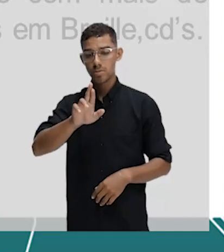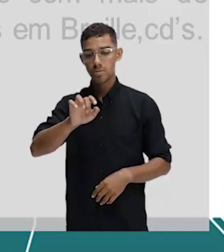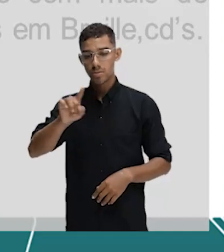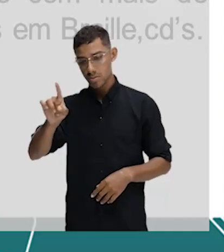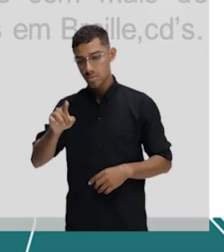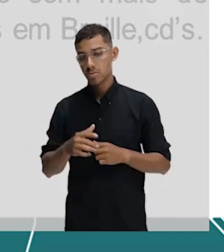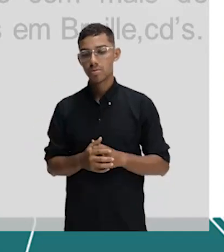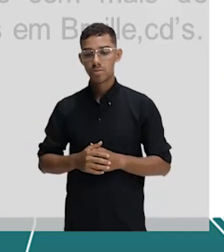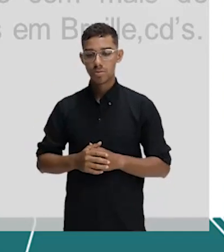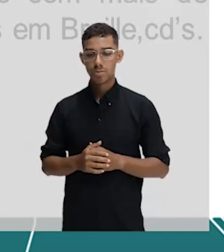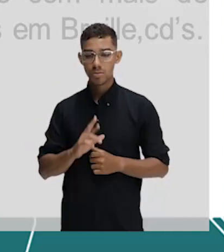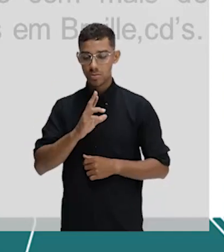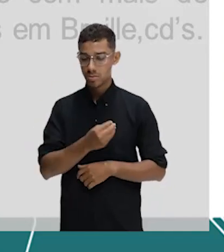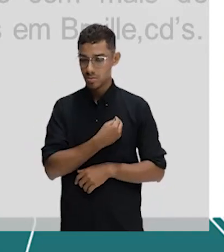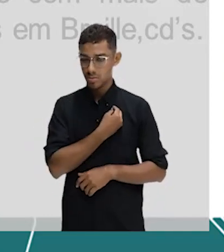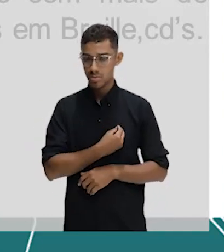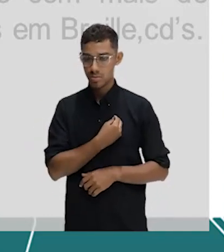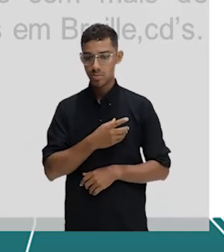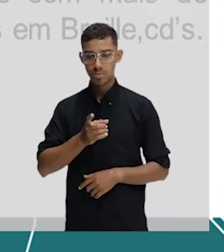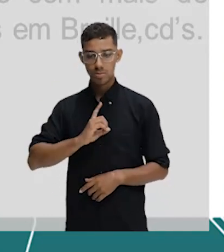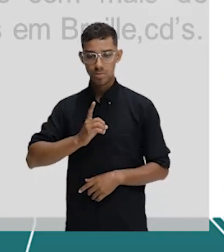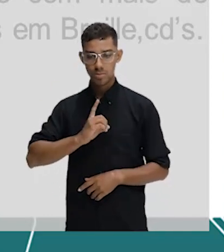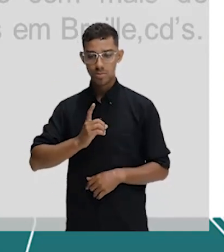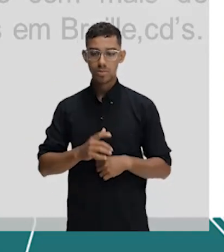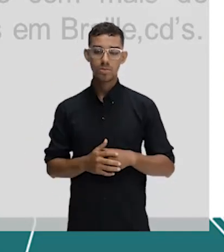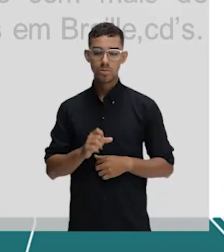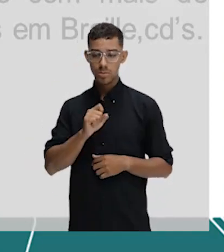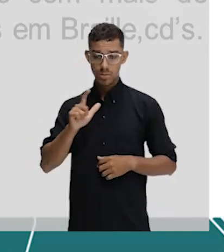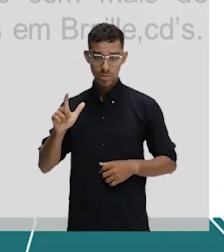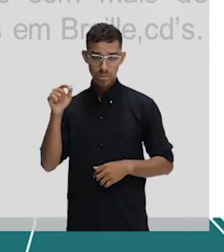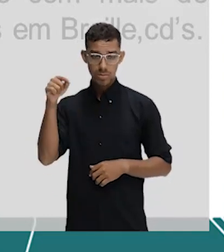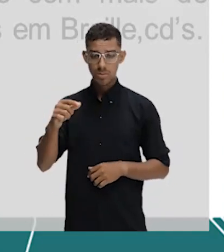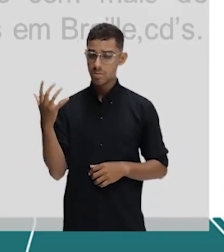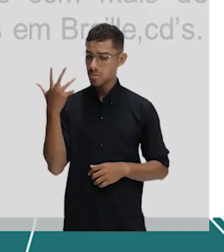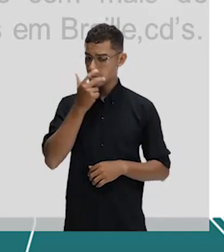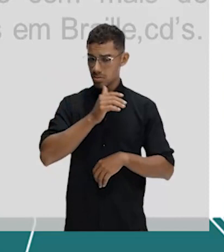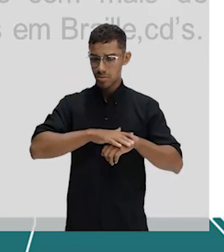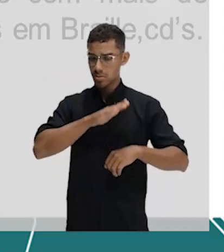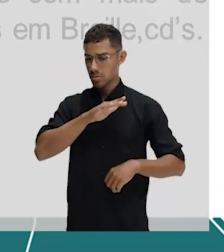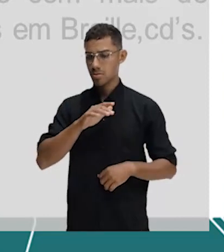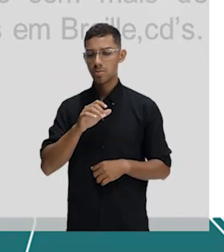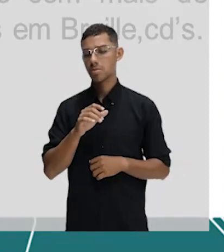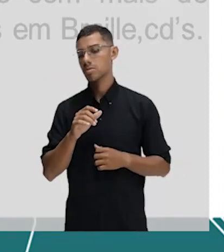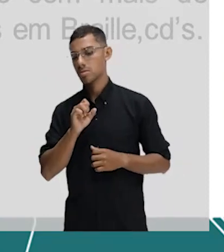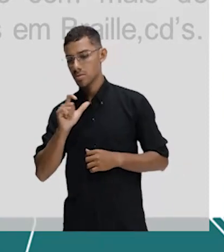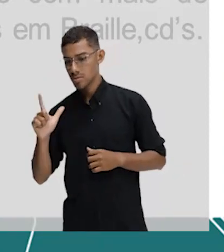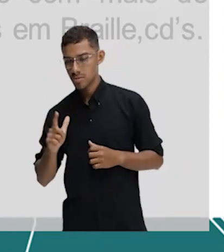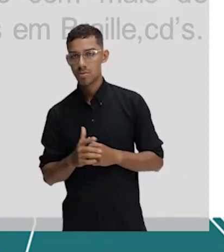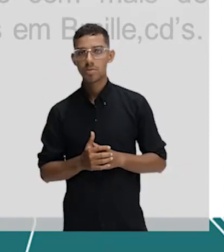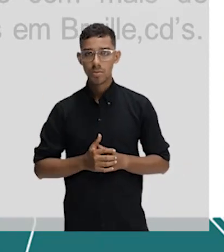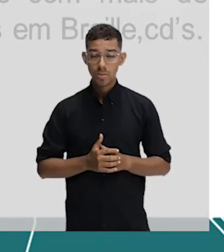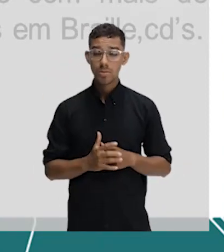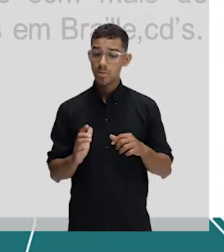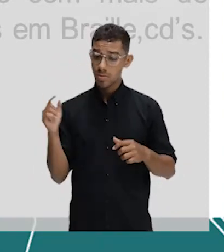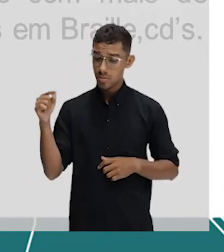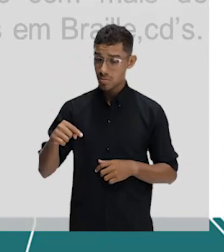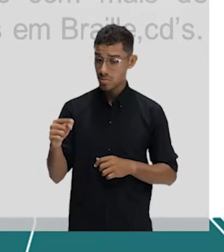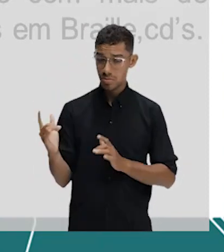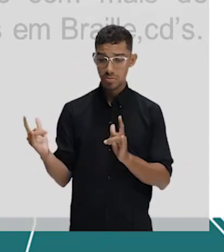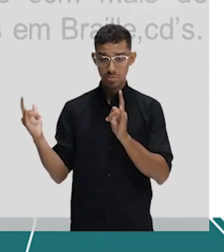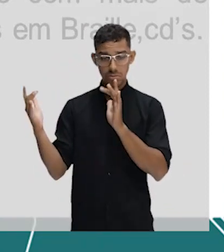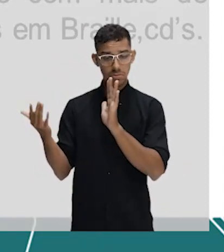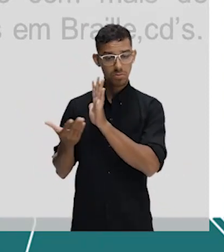sexta rua considerada pela Casa Vogue a mais bonita do Brasil. Desculpa, fica aqui em São Luís, foi mal, né? Esse prédio,